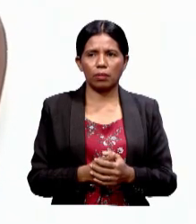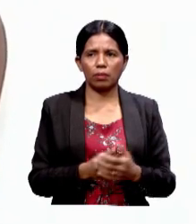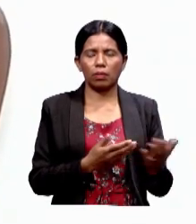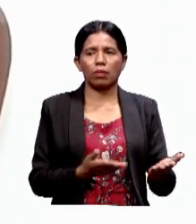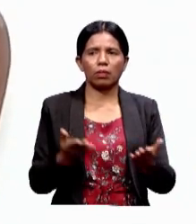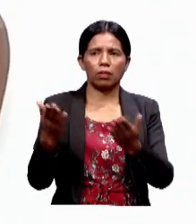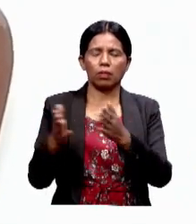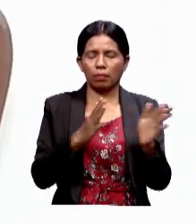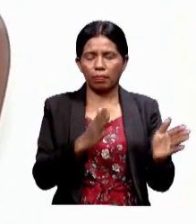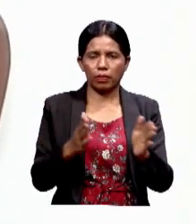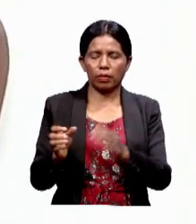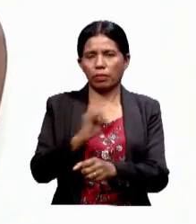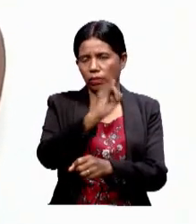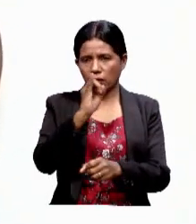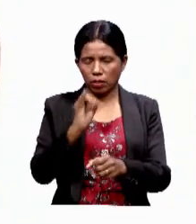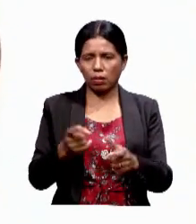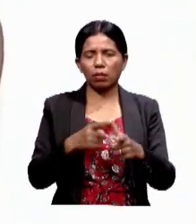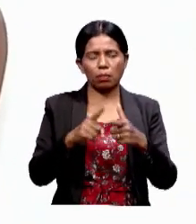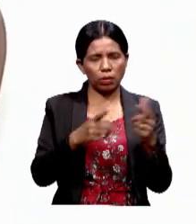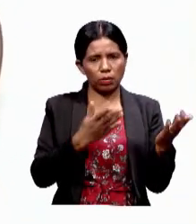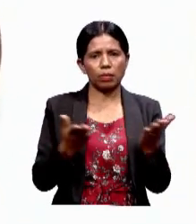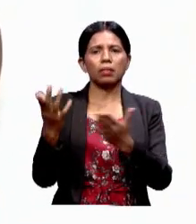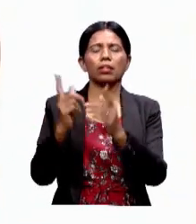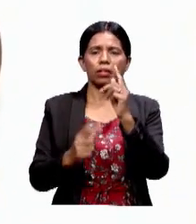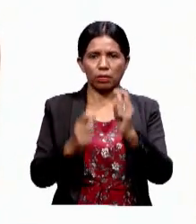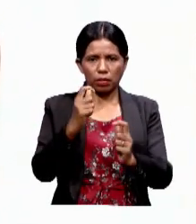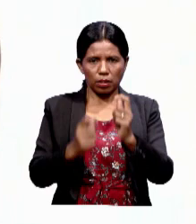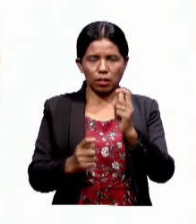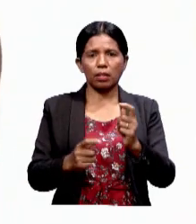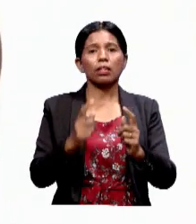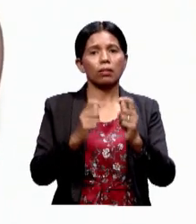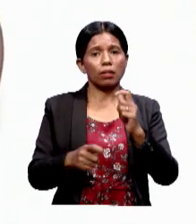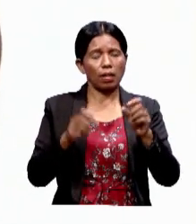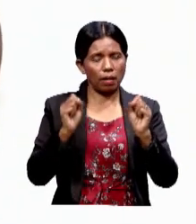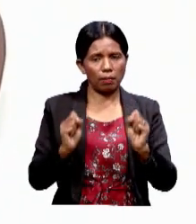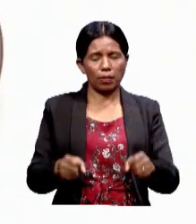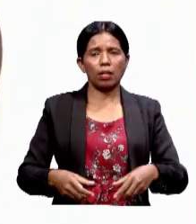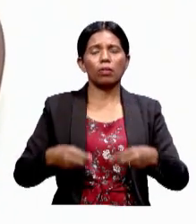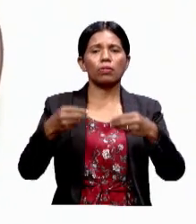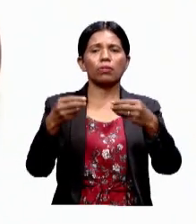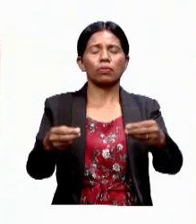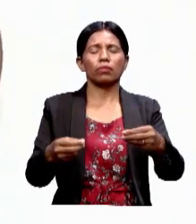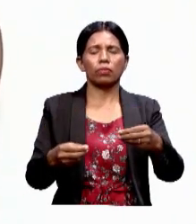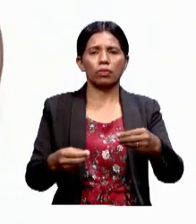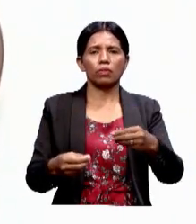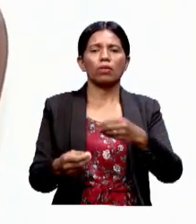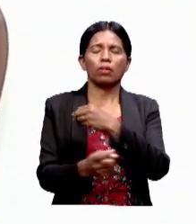submete bai proses investigasi di seluruh bai tribunal bele aplica medida kuasaan rumah mas no fin